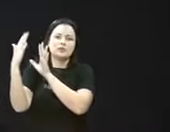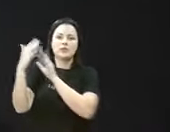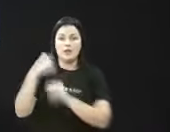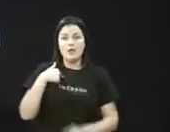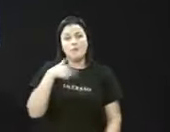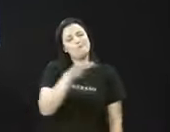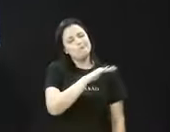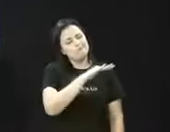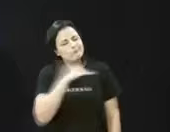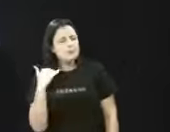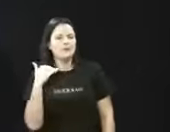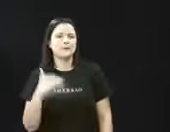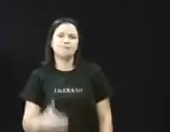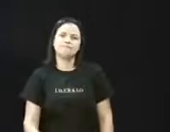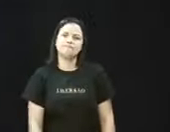morrer.